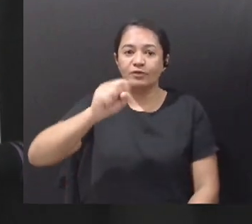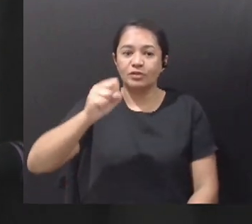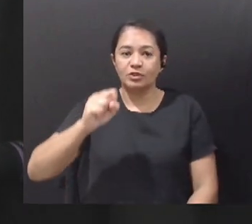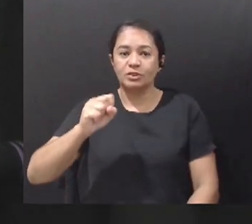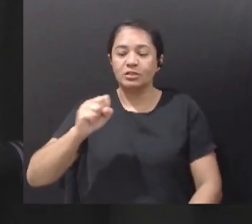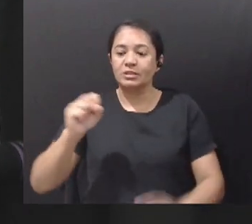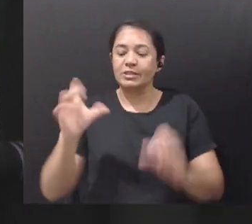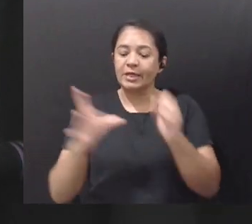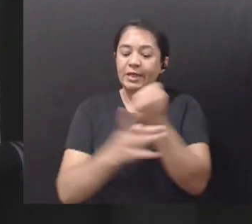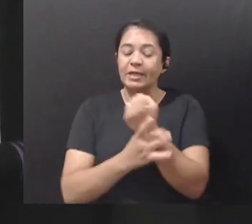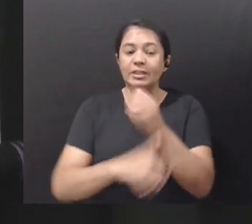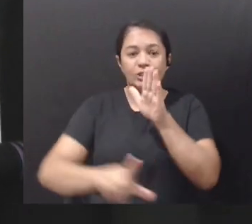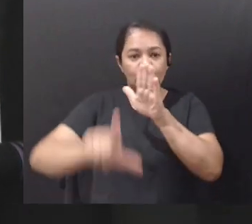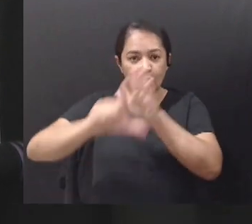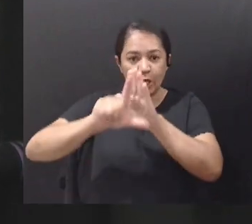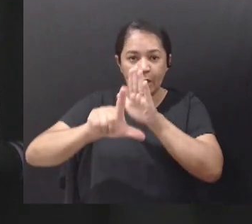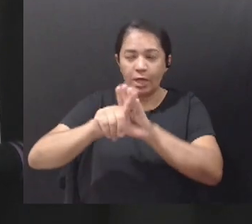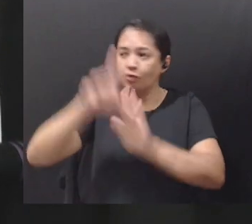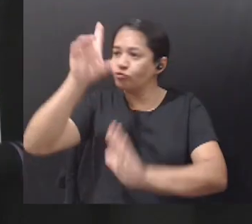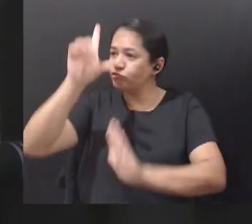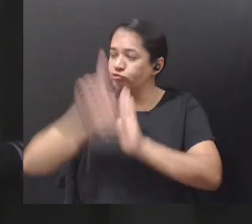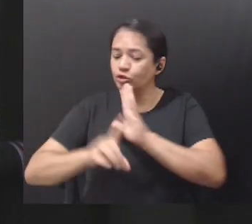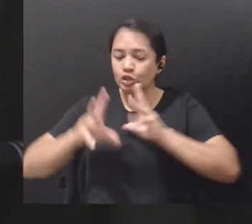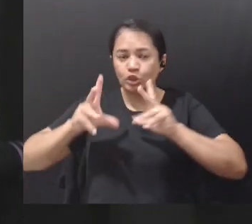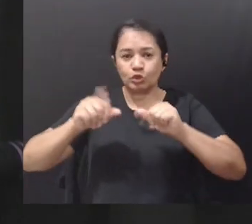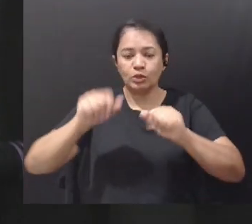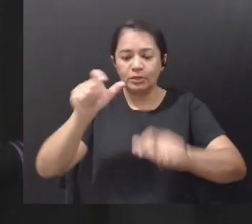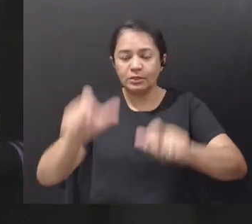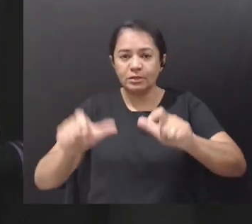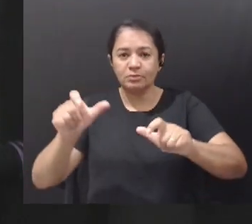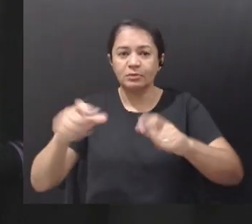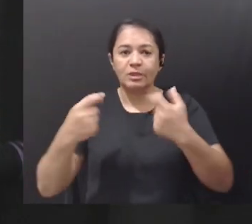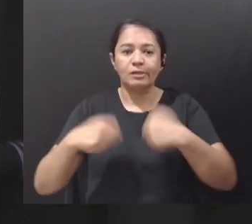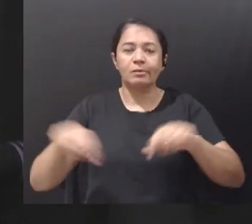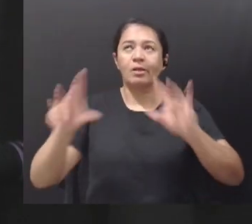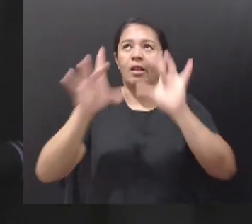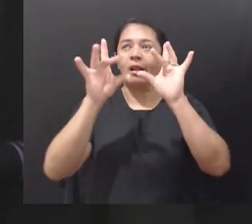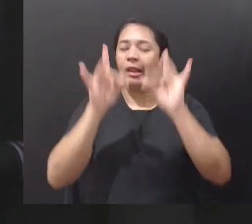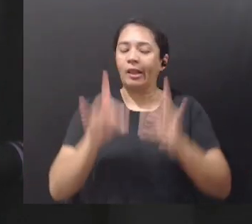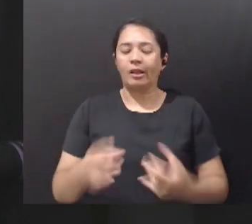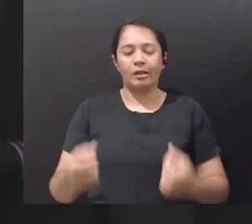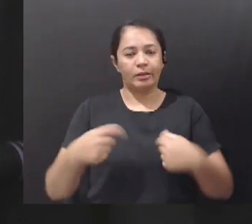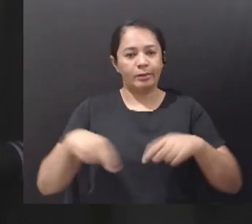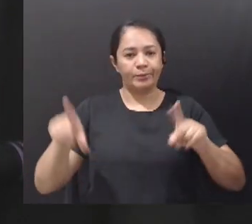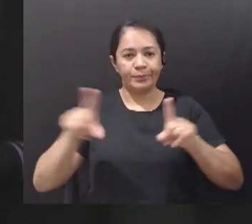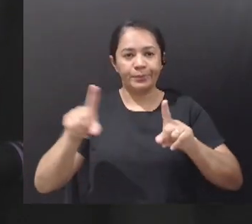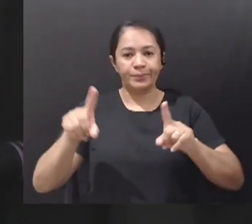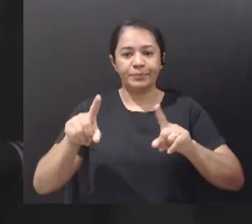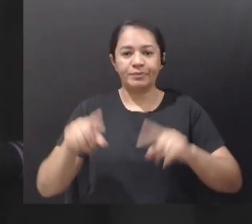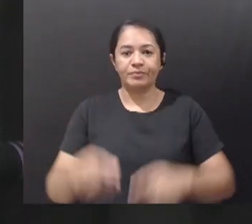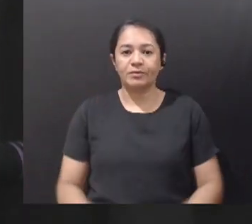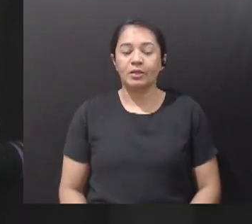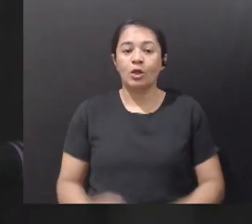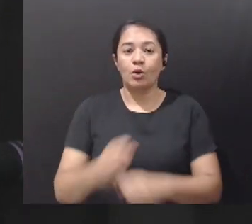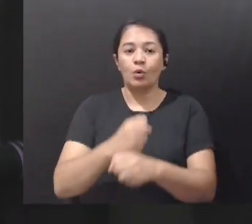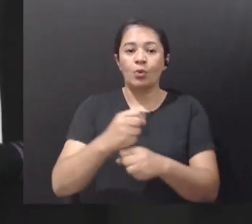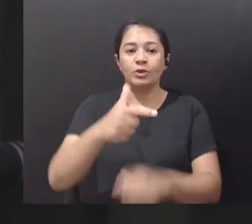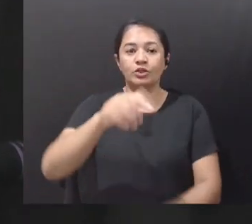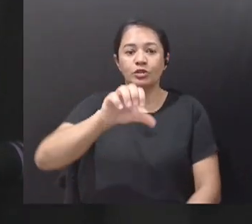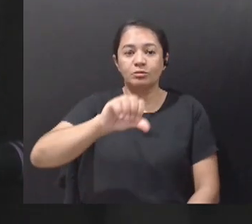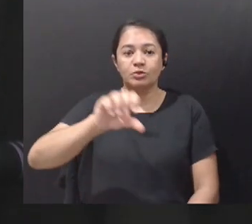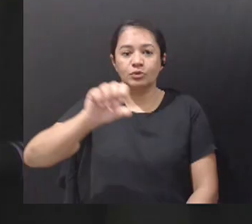pessoas, né? Todos os direitos em todos os temas, que eu não vou entrar nesse detalhe agora. Então, 88 começou a